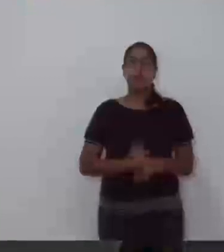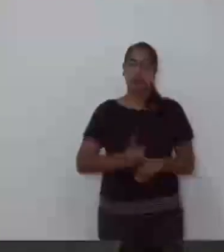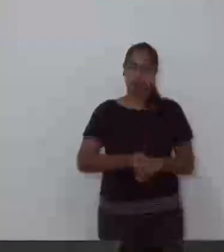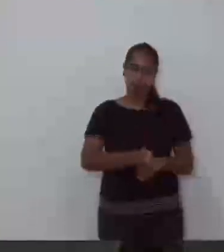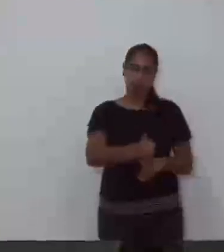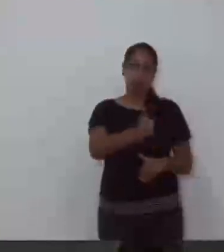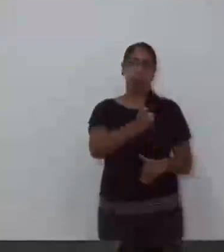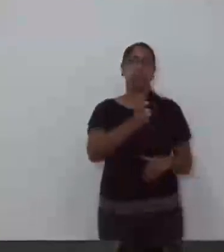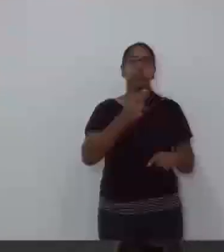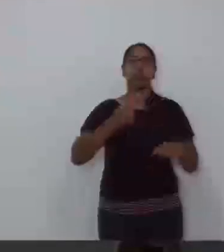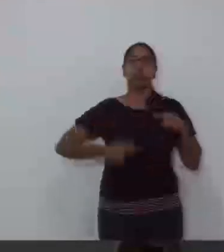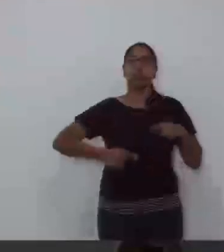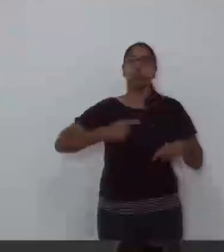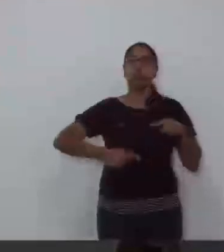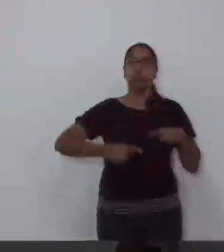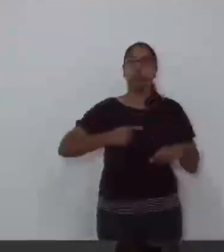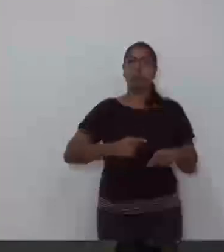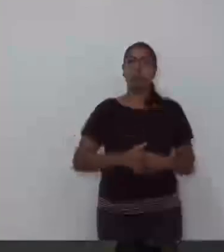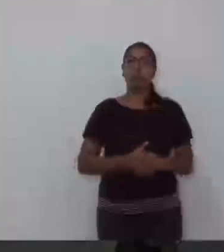Continua em discussão.